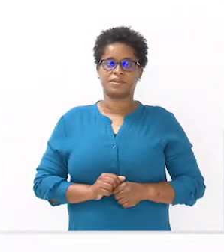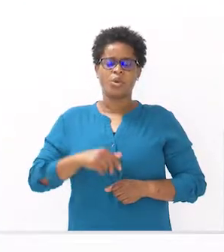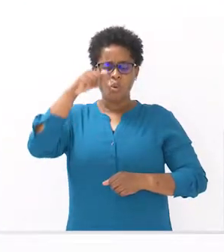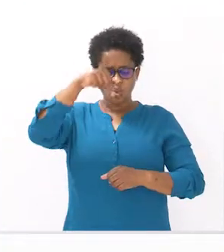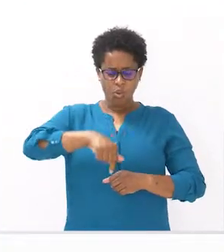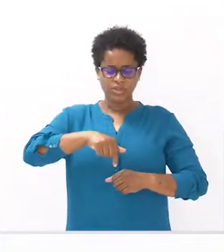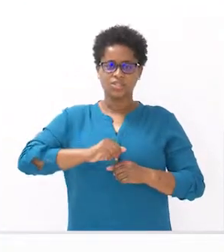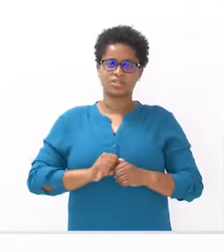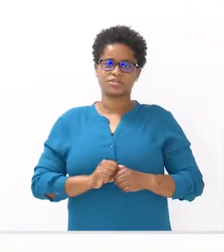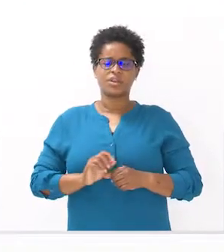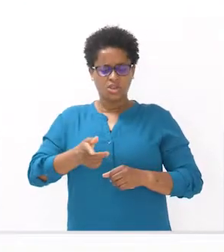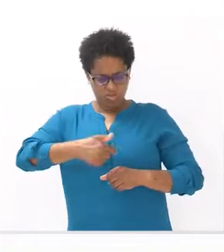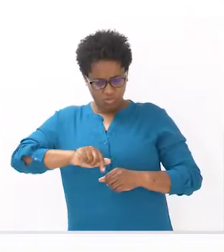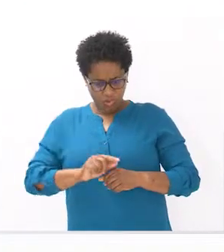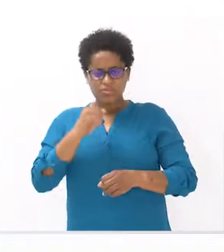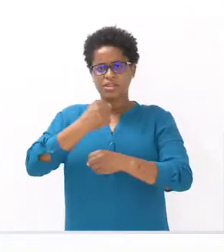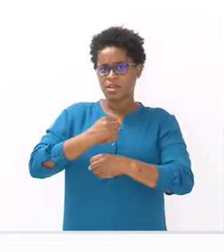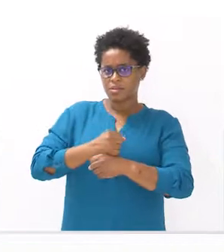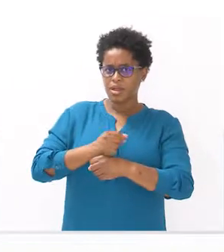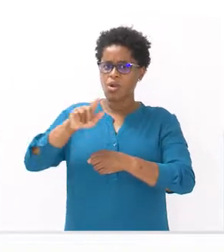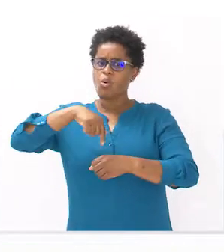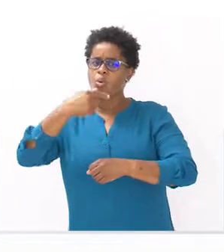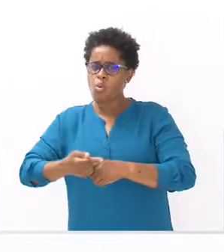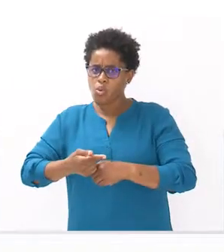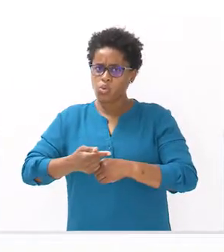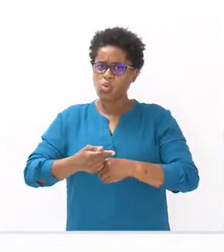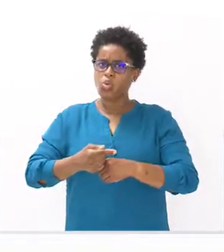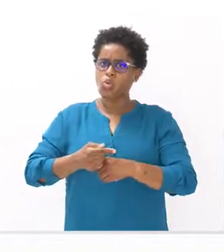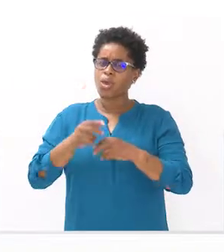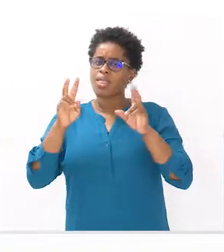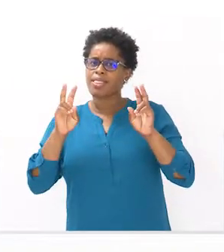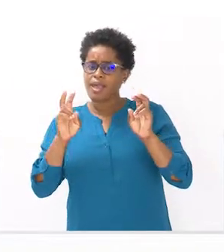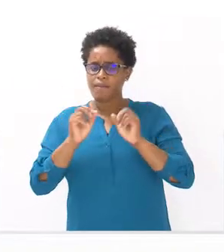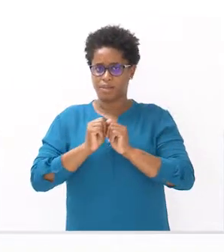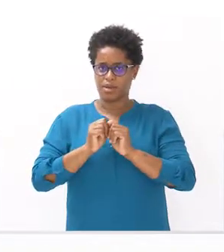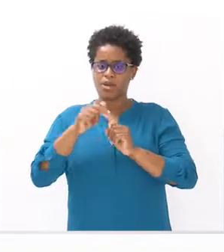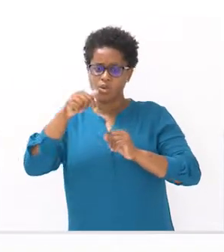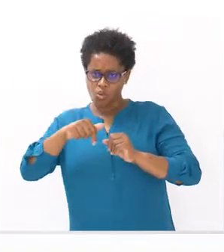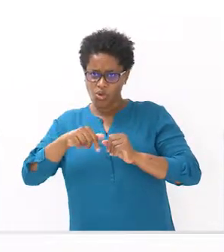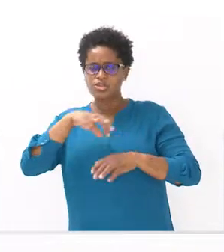Hoje, nós vamos trabalhar um outro tema, certo? Hoje vamos falar de